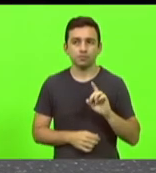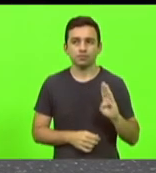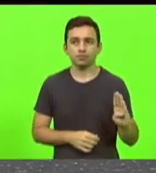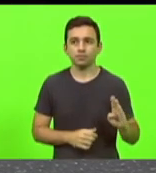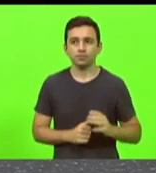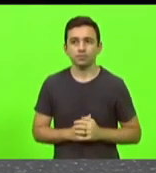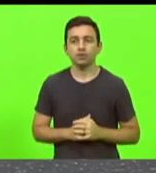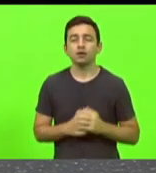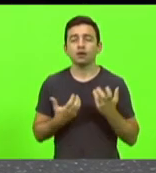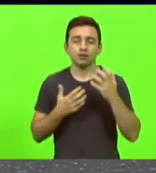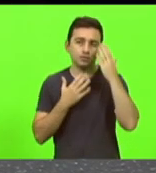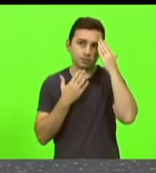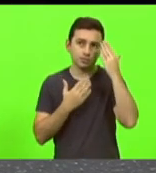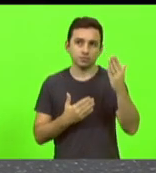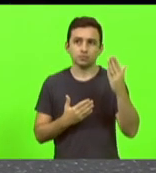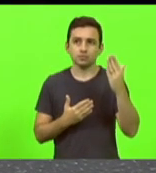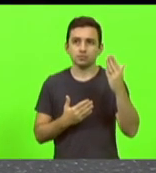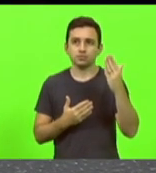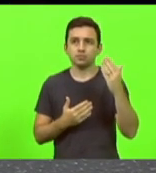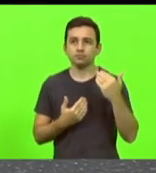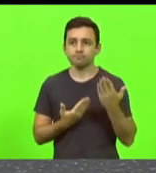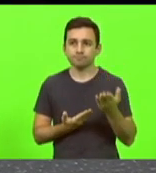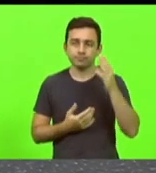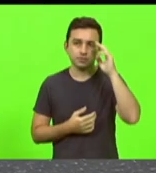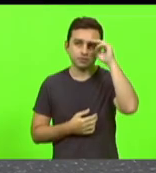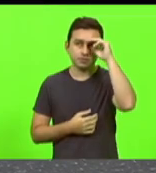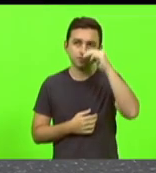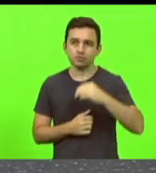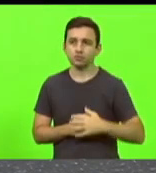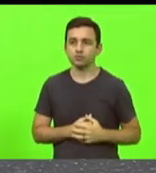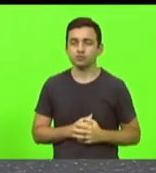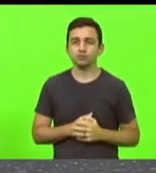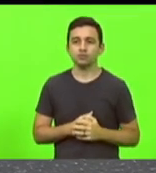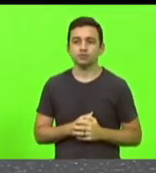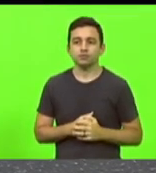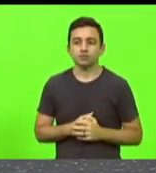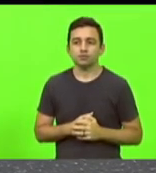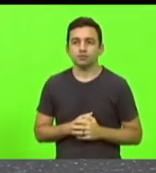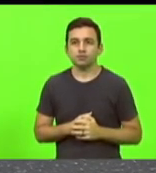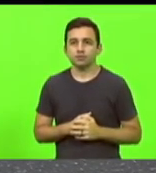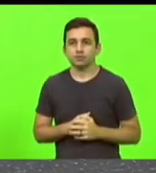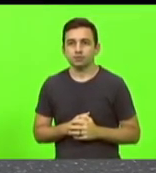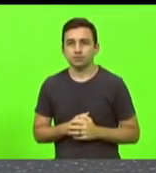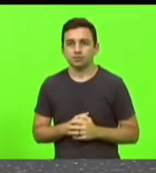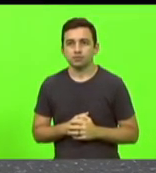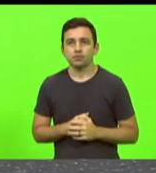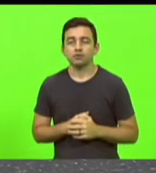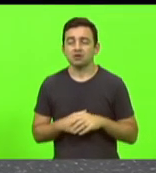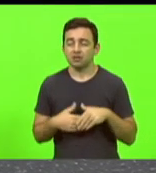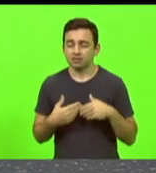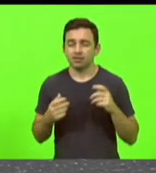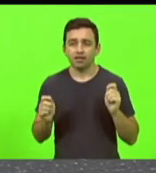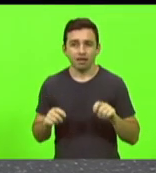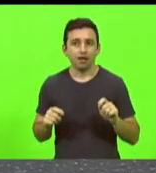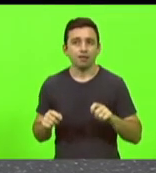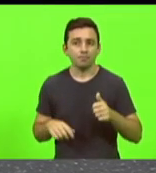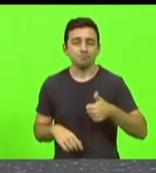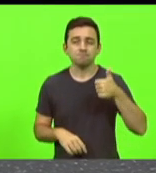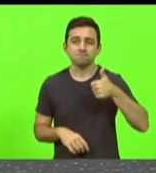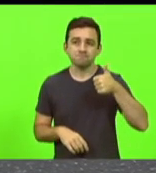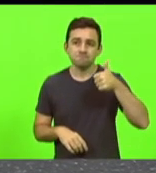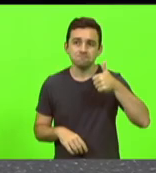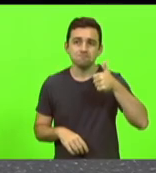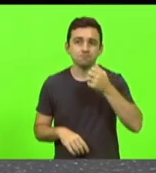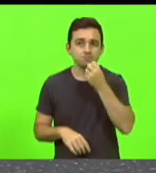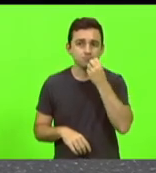quero agradecer ao deputado Marcos Vieira, que não podia ser melhor